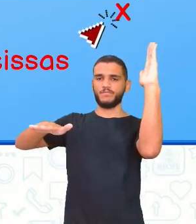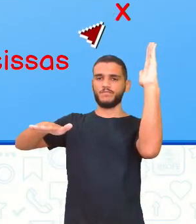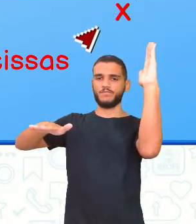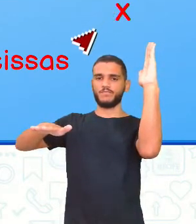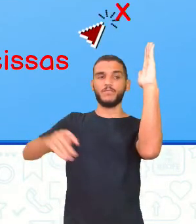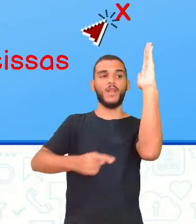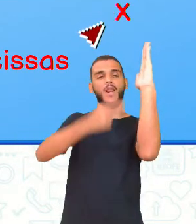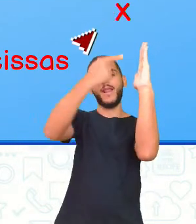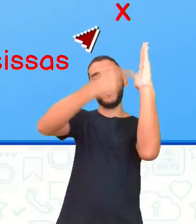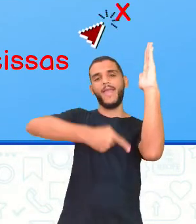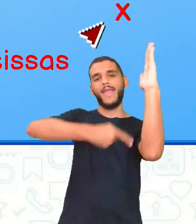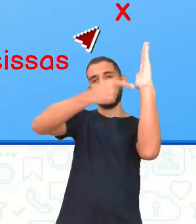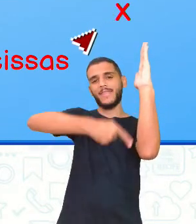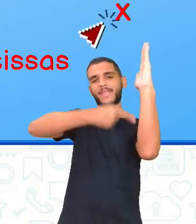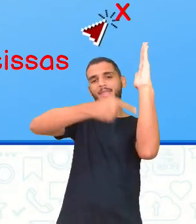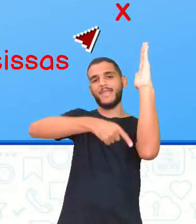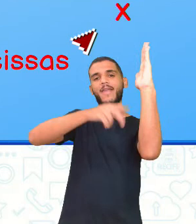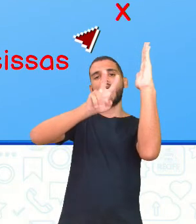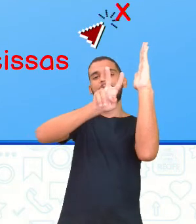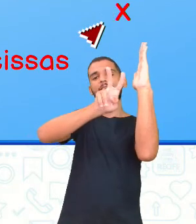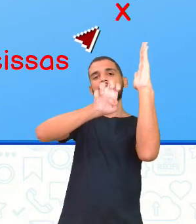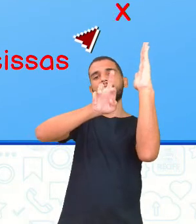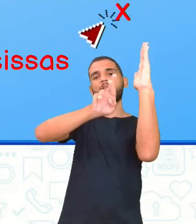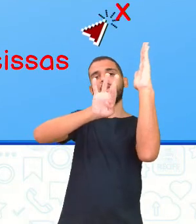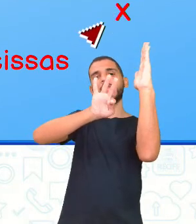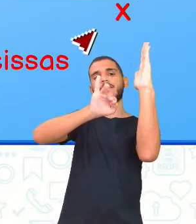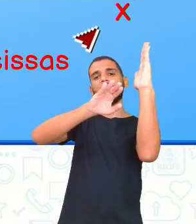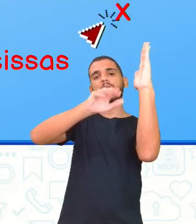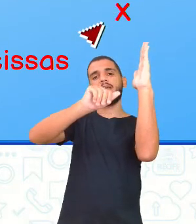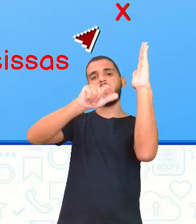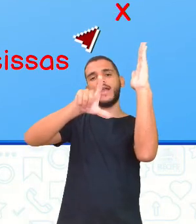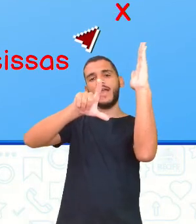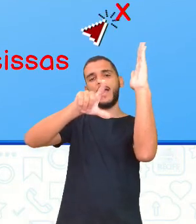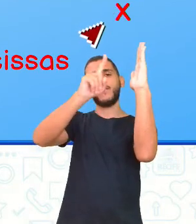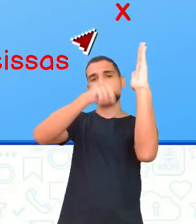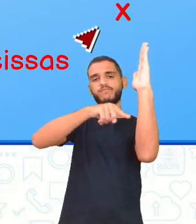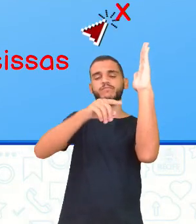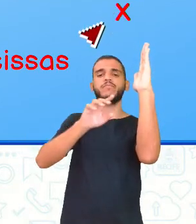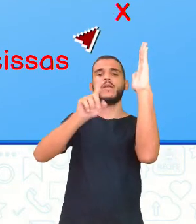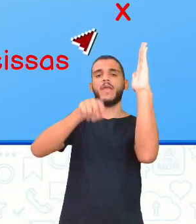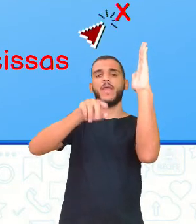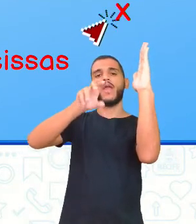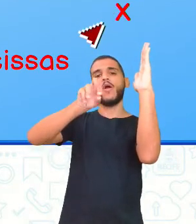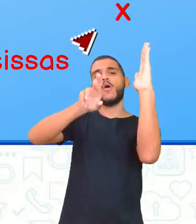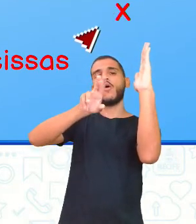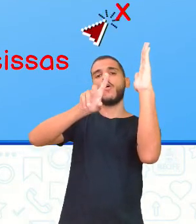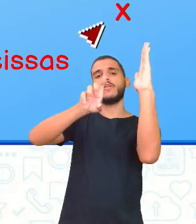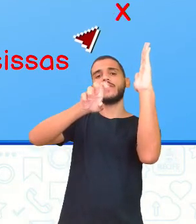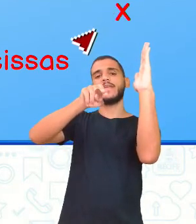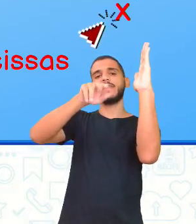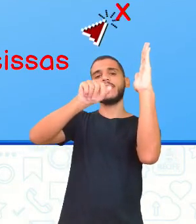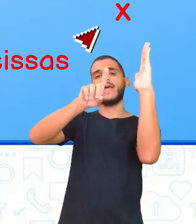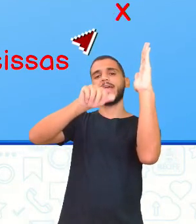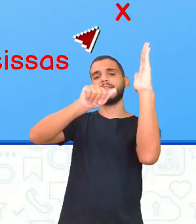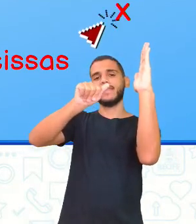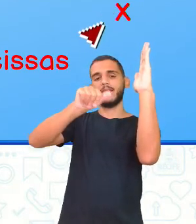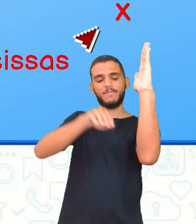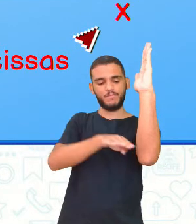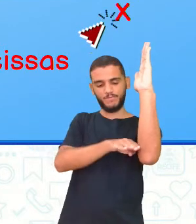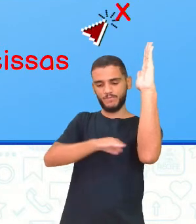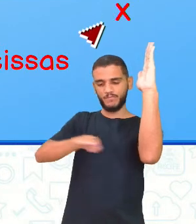a reta vertical, a gente chama de ordenada. A horizontal chama de abscissa.